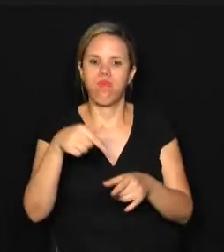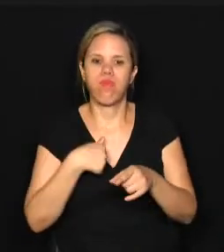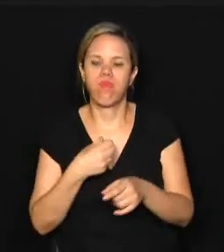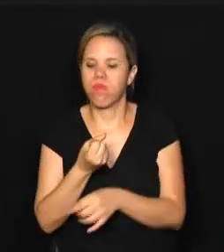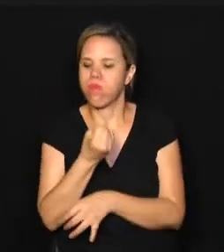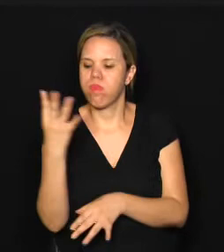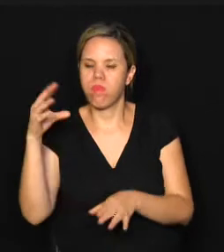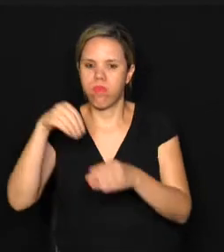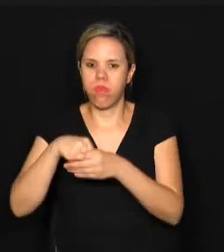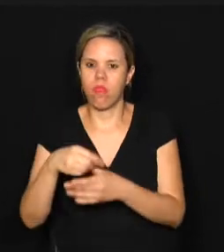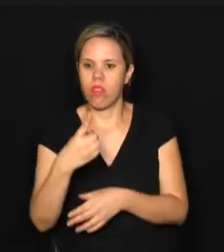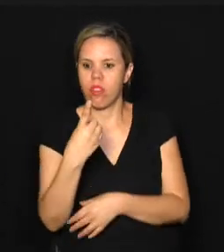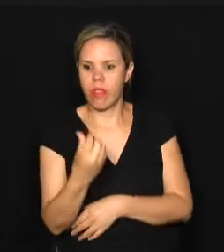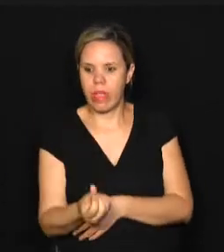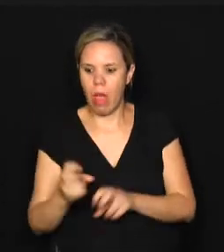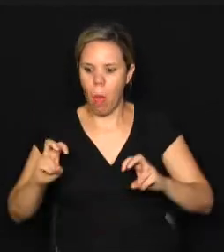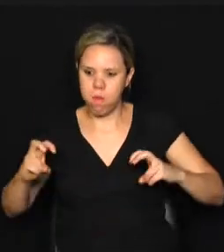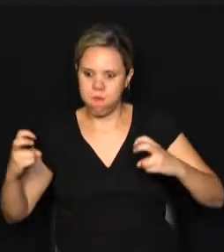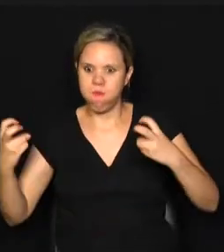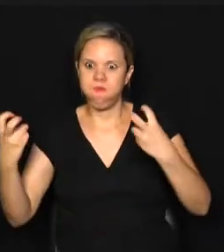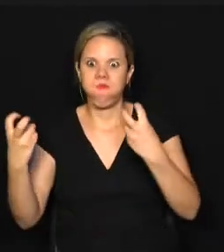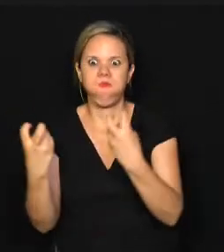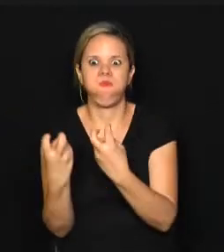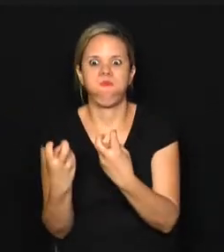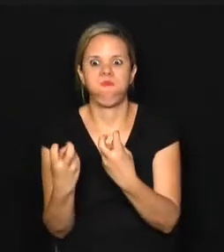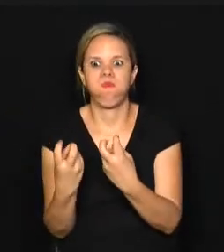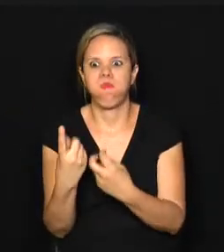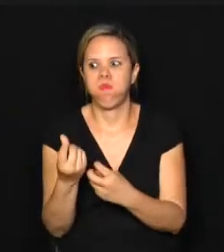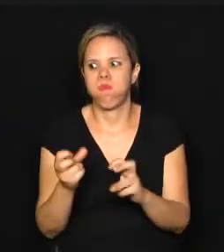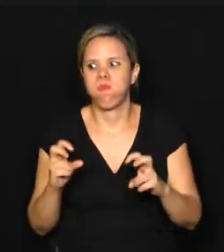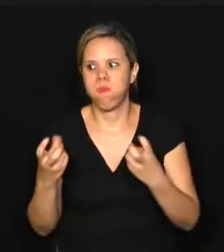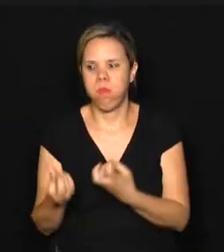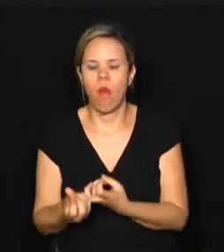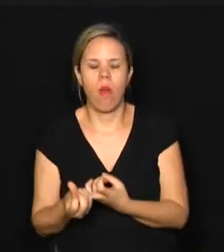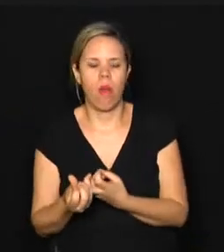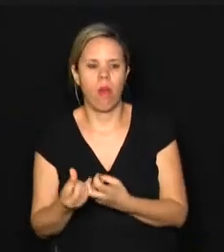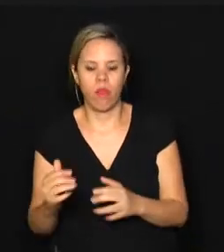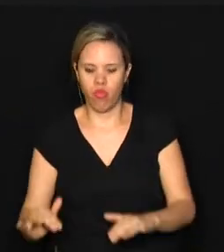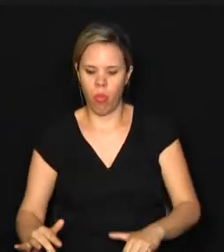encher 16 estádios do Maracanã, do chão até o ponto mais alto.